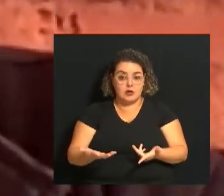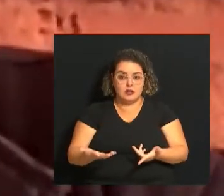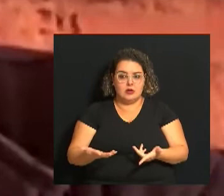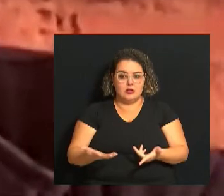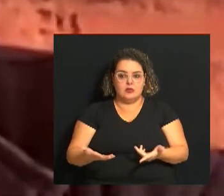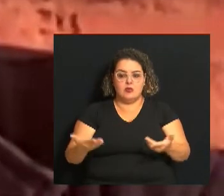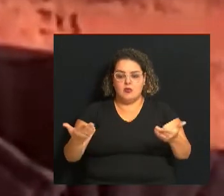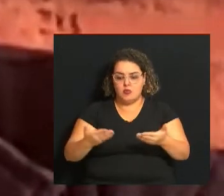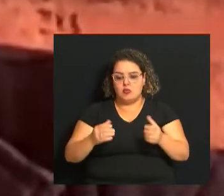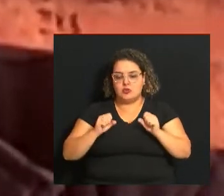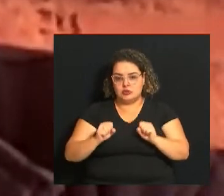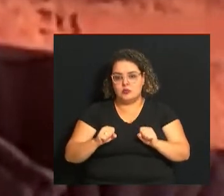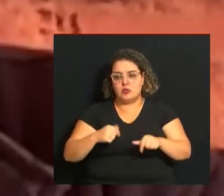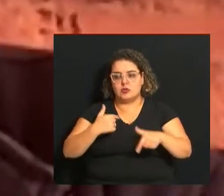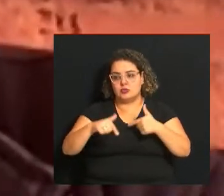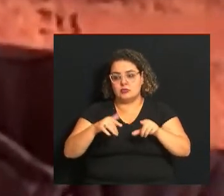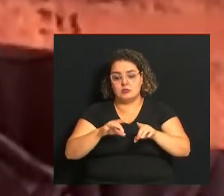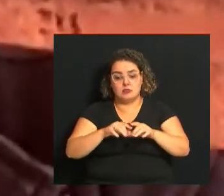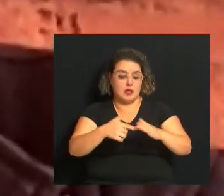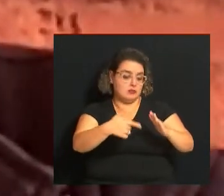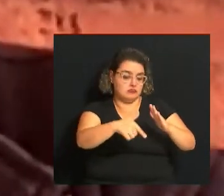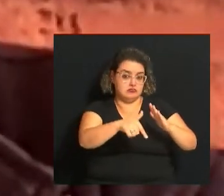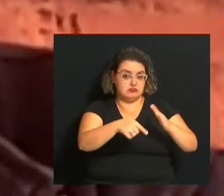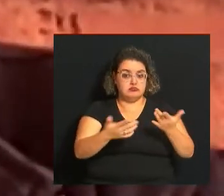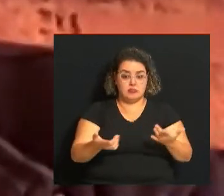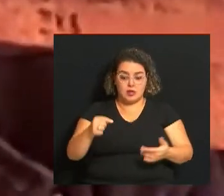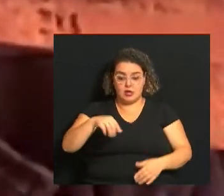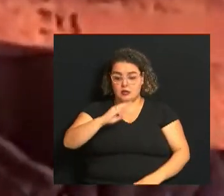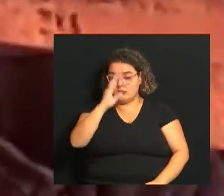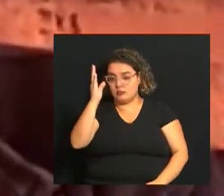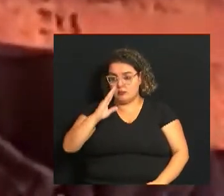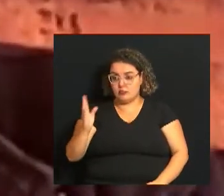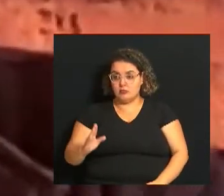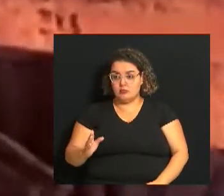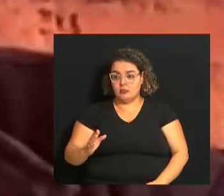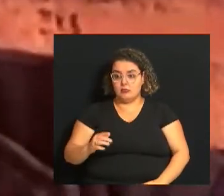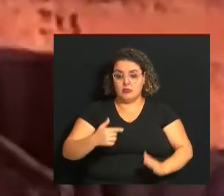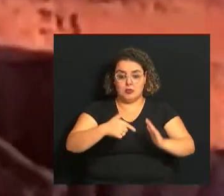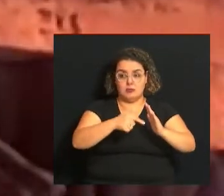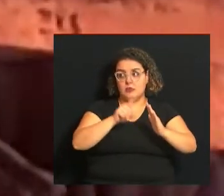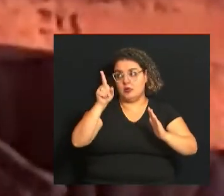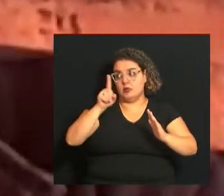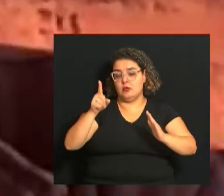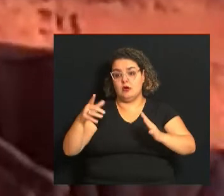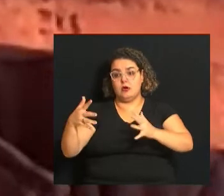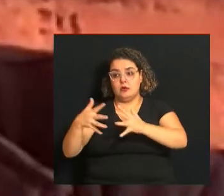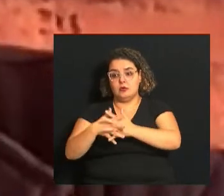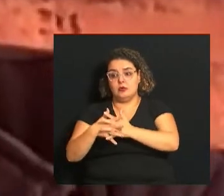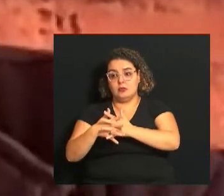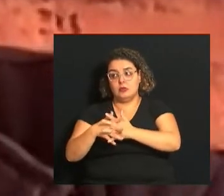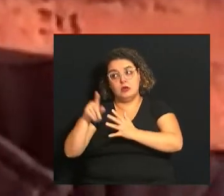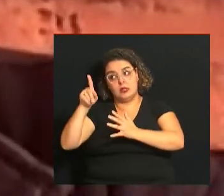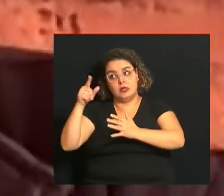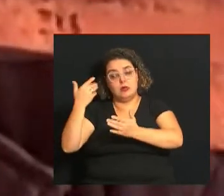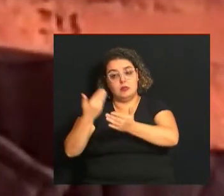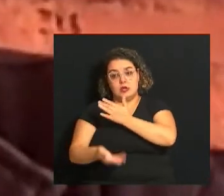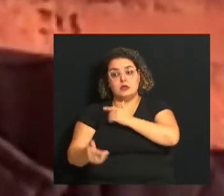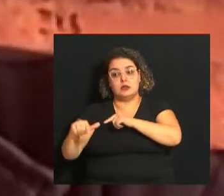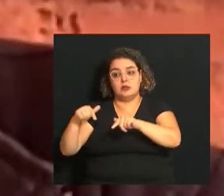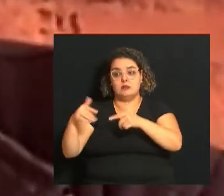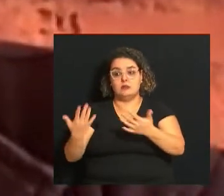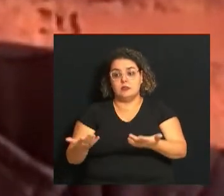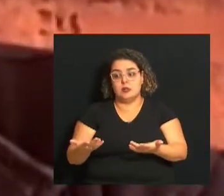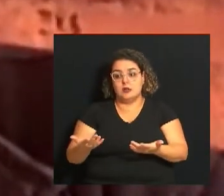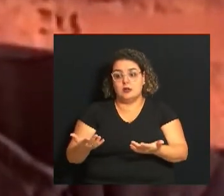pode trabalhar remotamente. Então, aqui no Brasil pode alguém trabalhar para os Estados Unidos e alguém lá perder o emprego, né? Então,